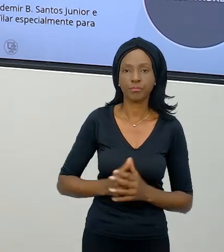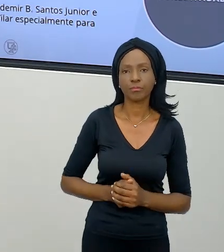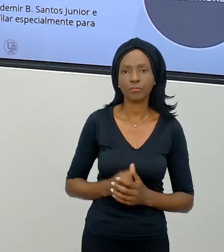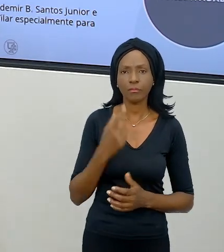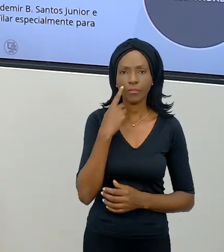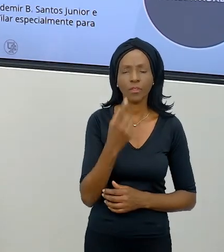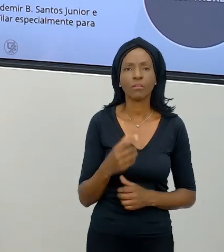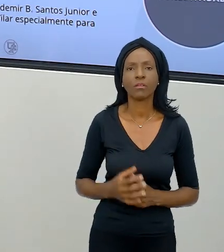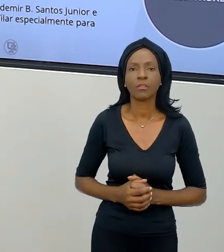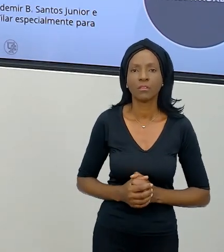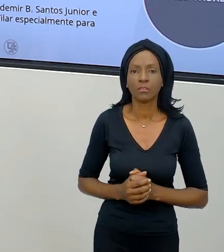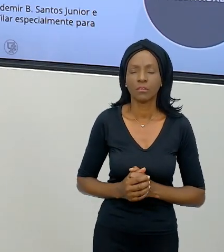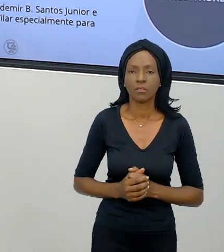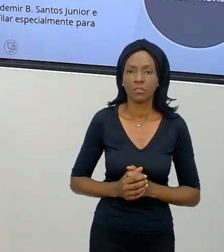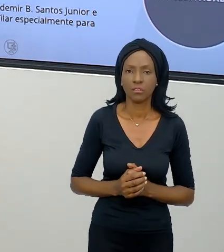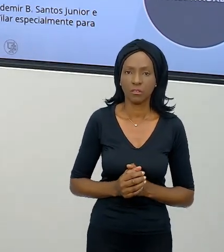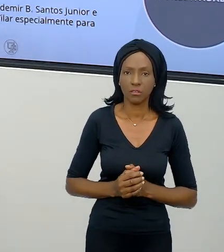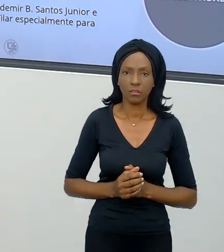vejam só. Então,